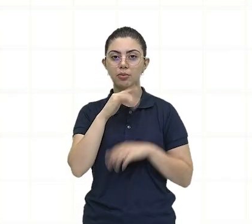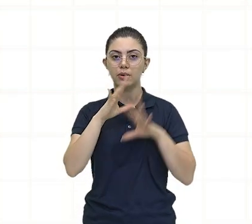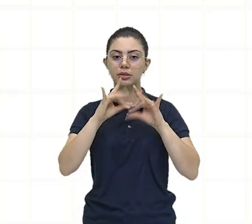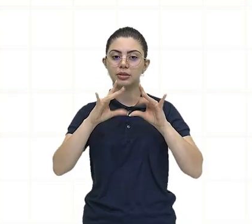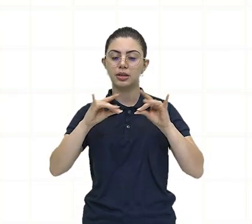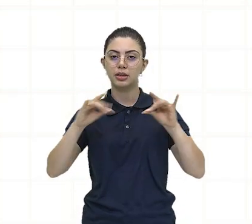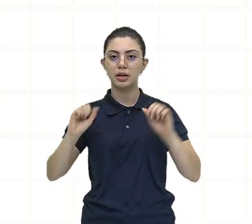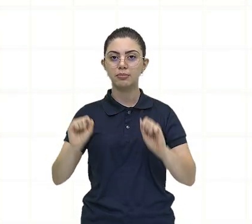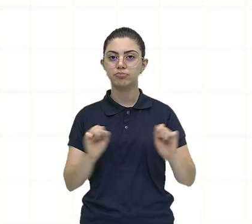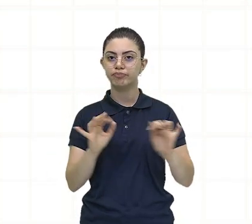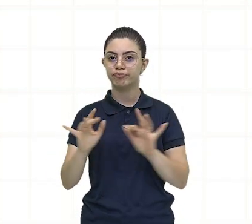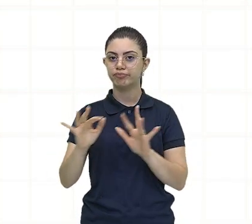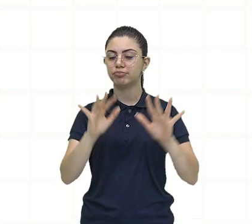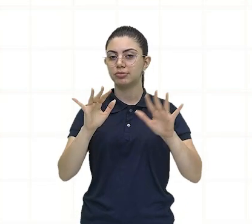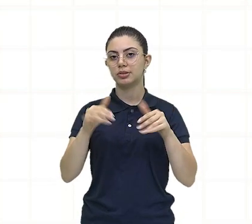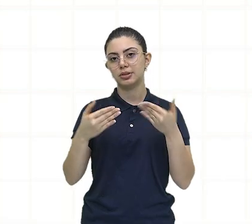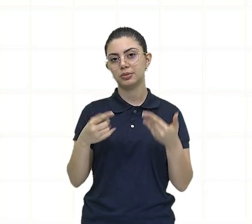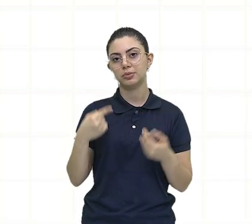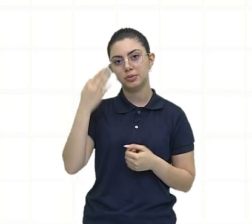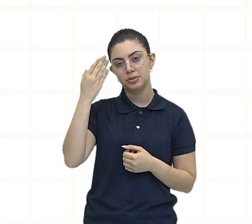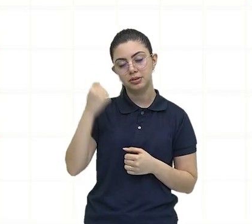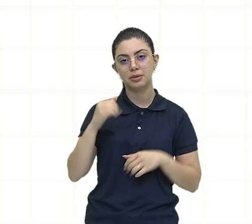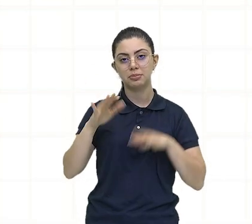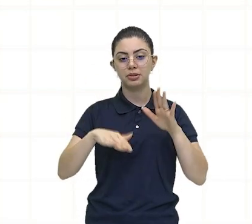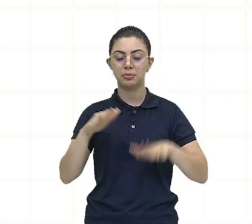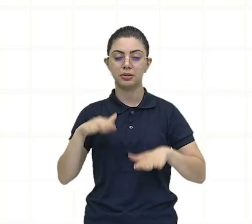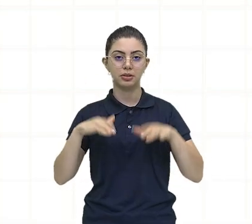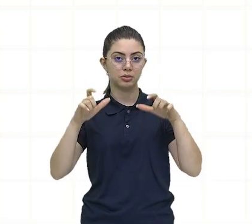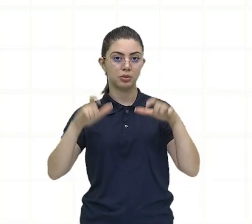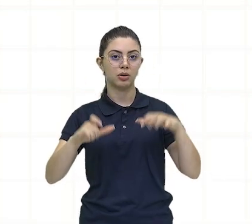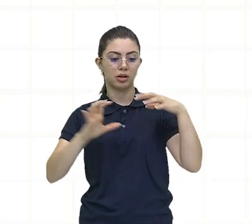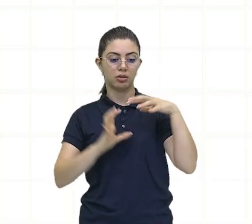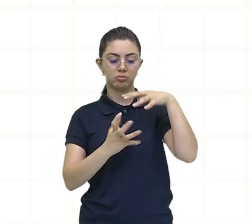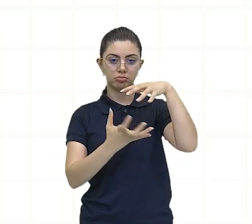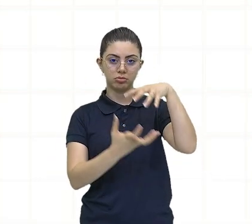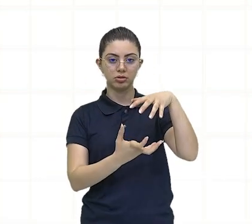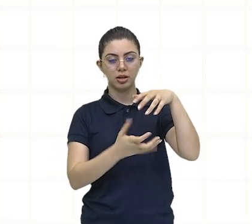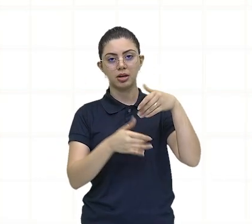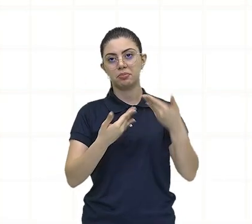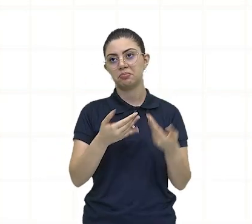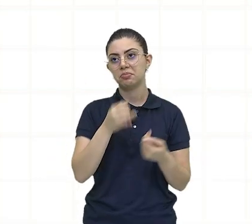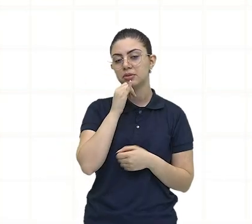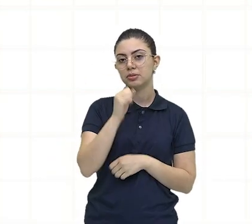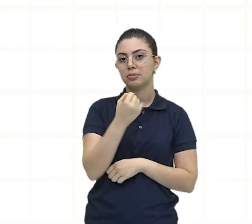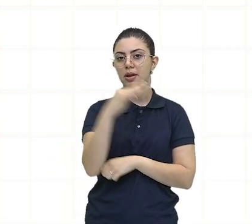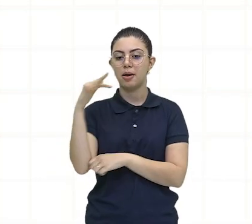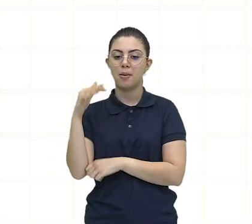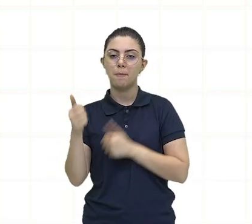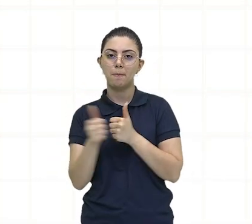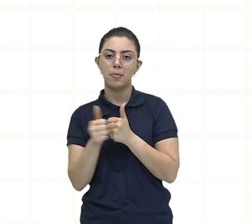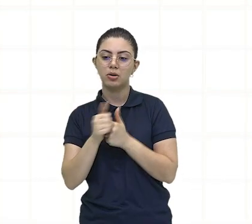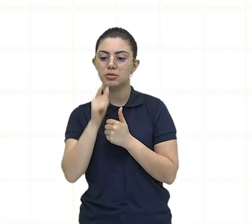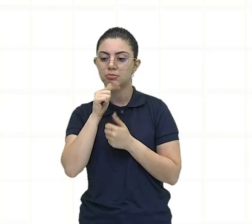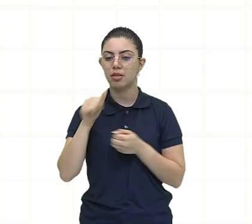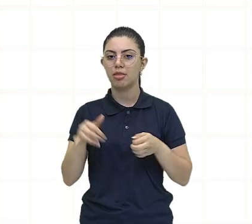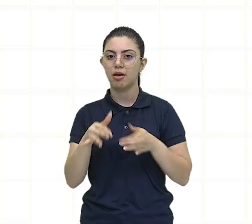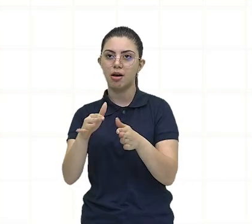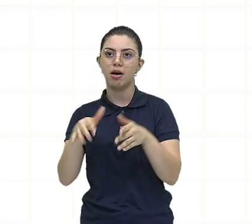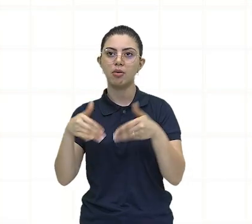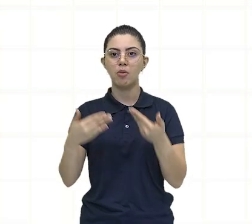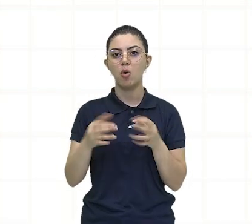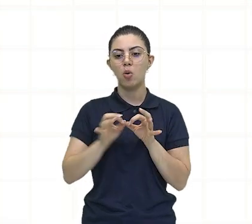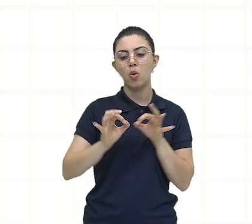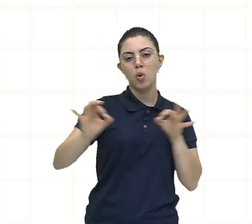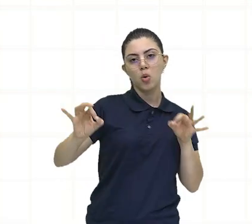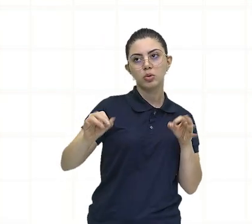na atmosfera. Nossa atmosfera, dependendo do lugar em que nos encontramos, na floresta, mais perto do rio, mais longe do rio, próximo